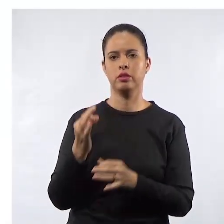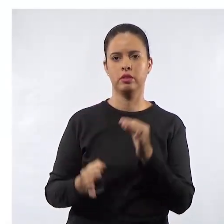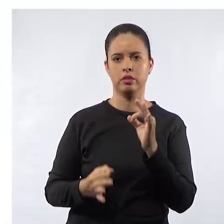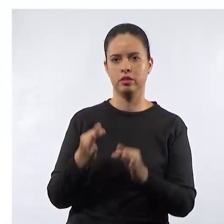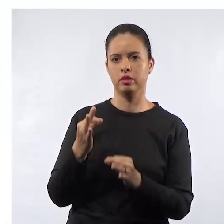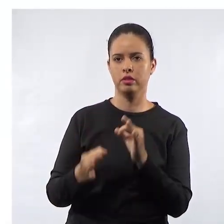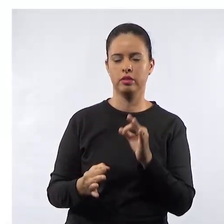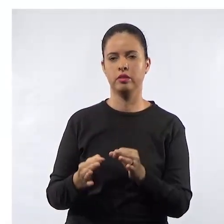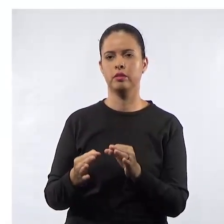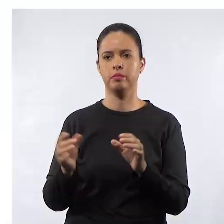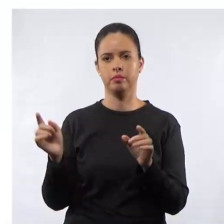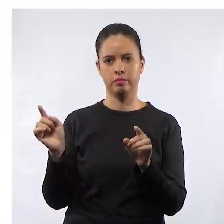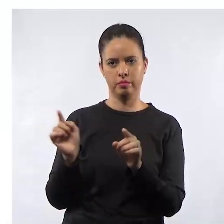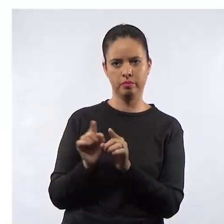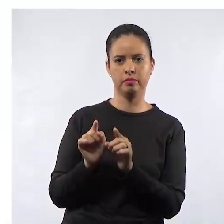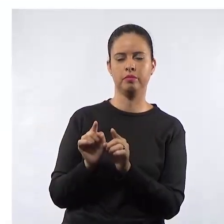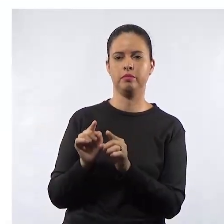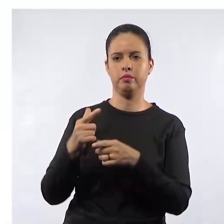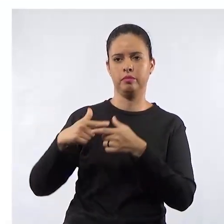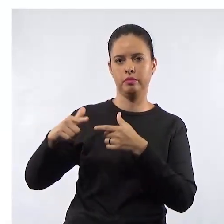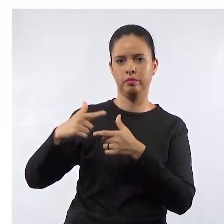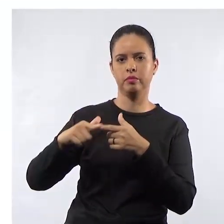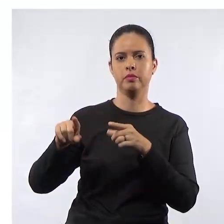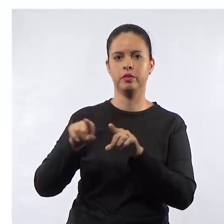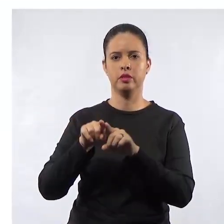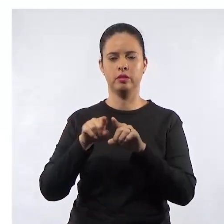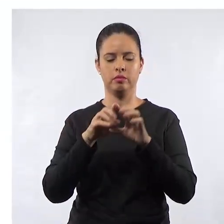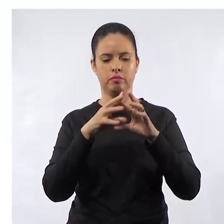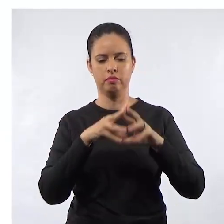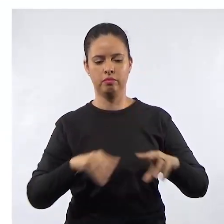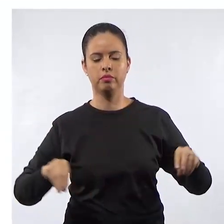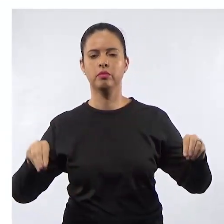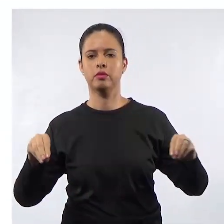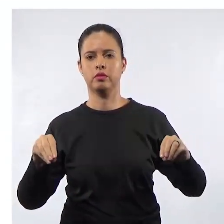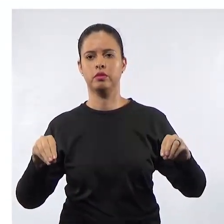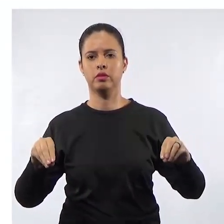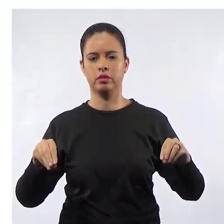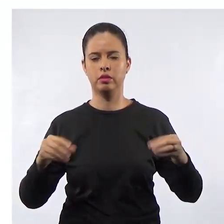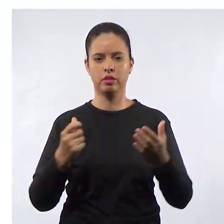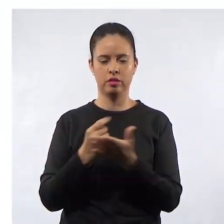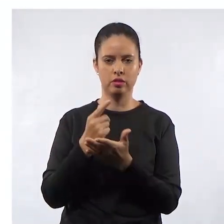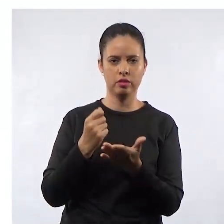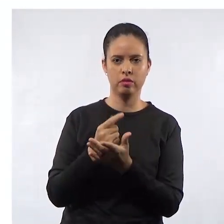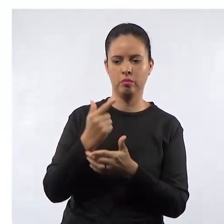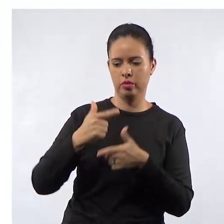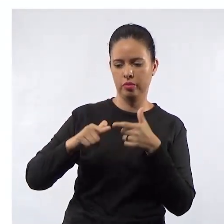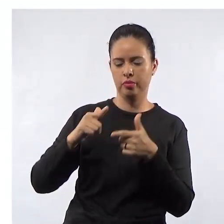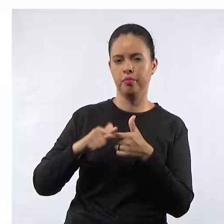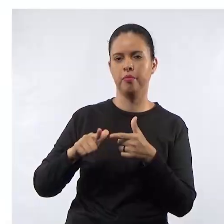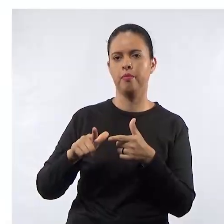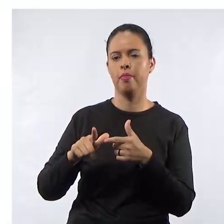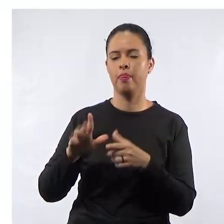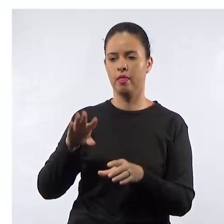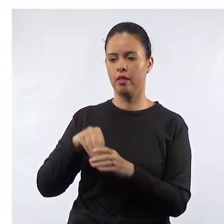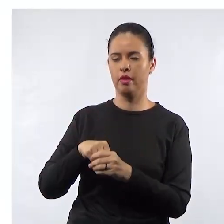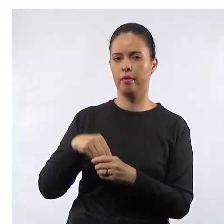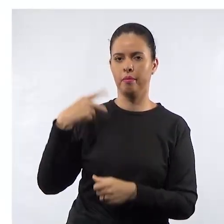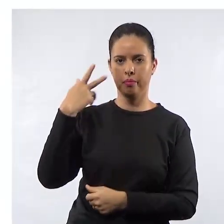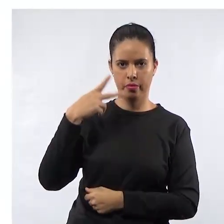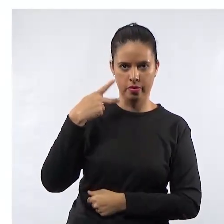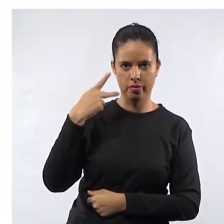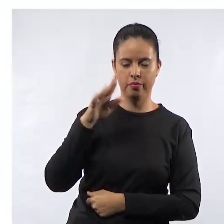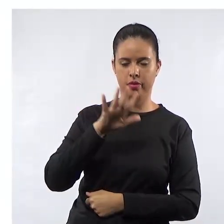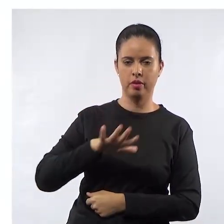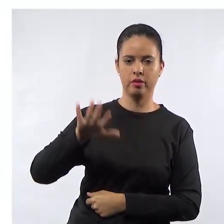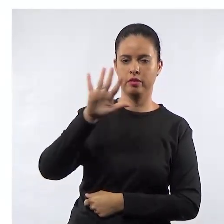a criação de juizados especiais de pequenas causas e vários especializados na solução de litígios de consumo, né? Que também faz parte